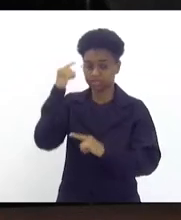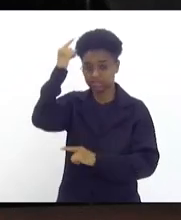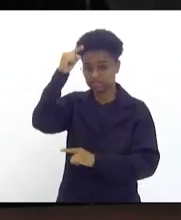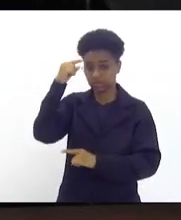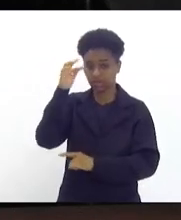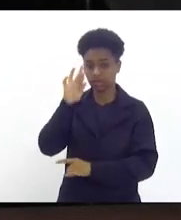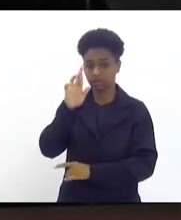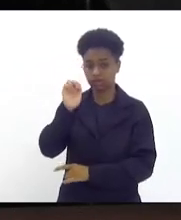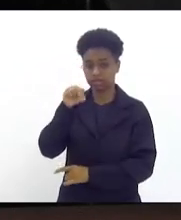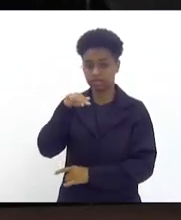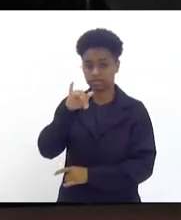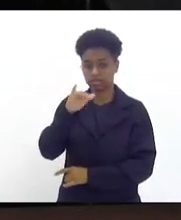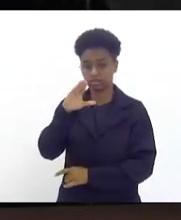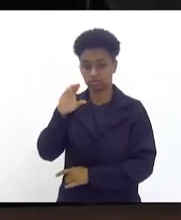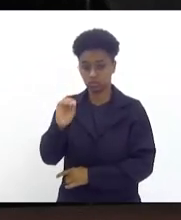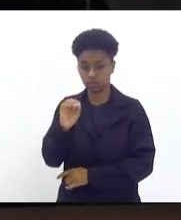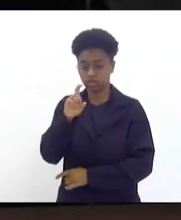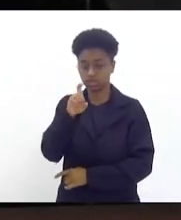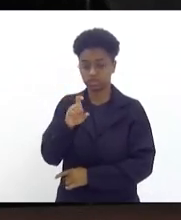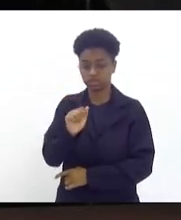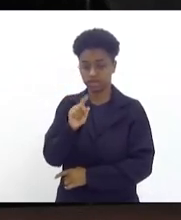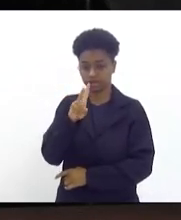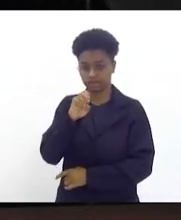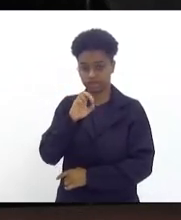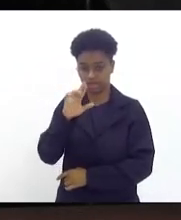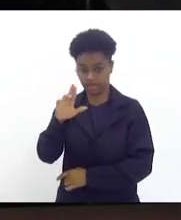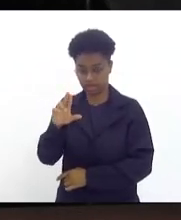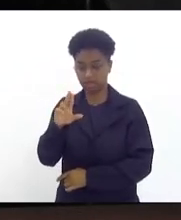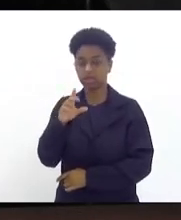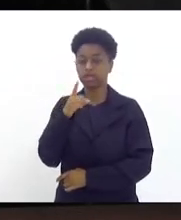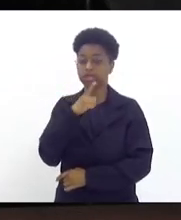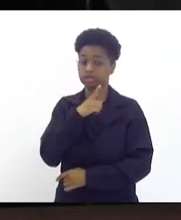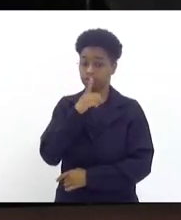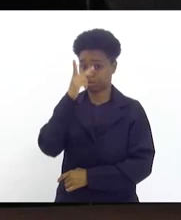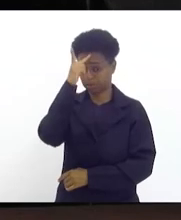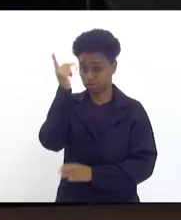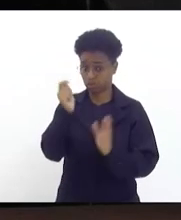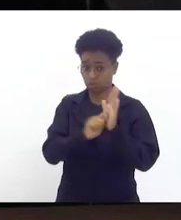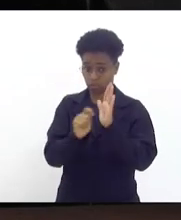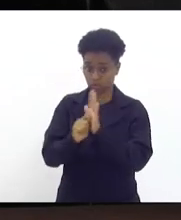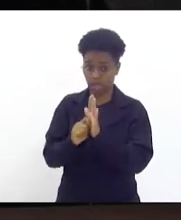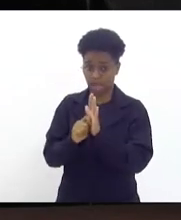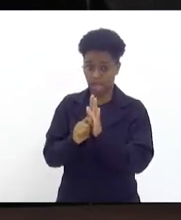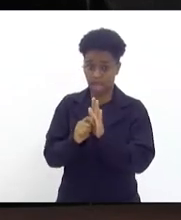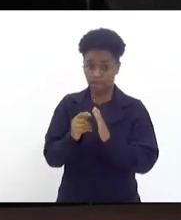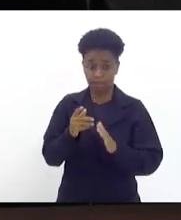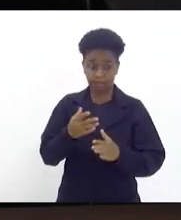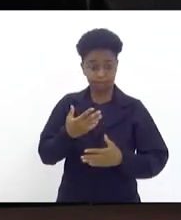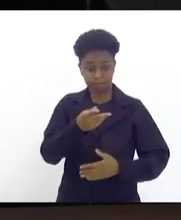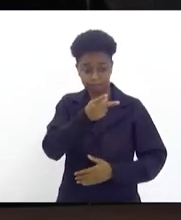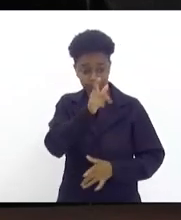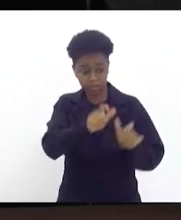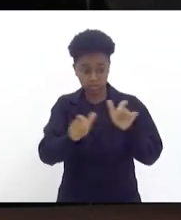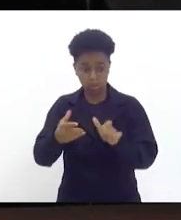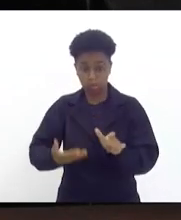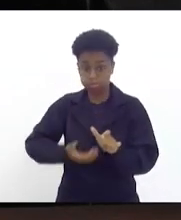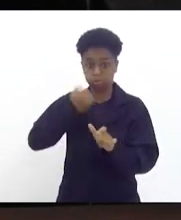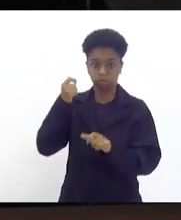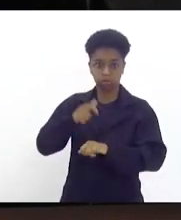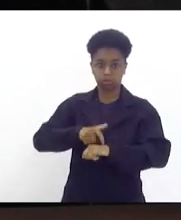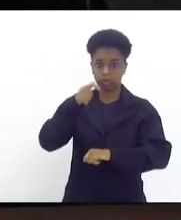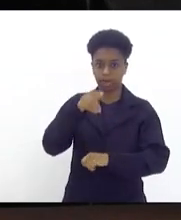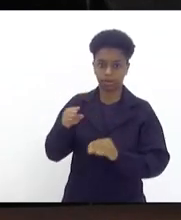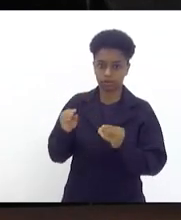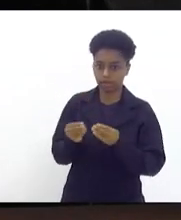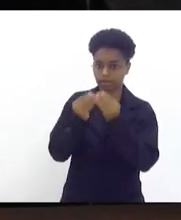Xavier tinha lá um assustando as pessoas na hora da missa eu tive